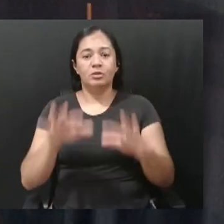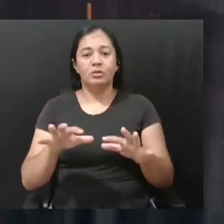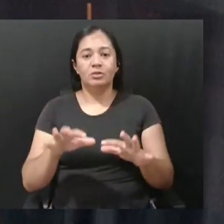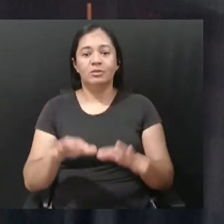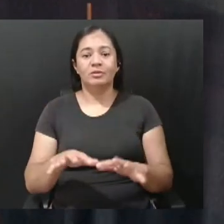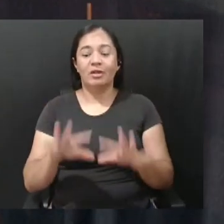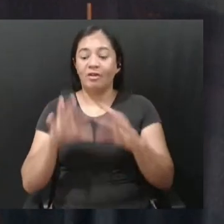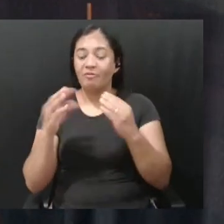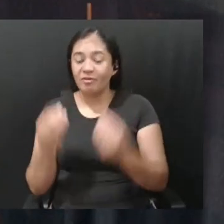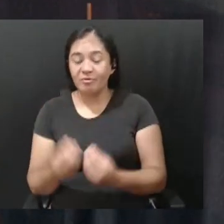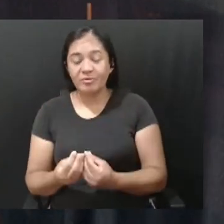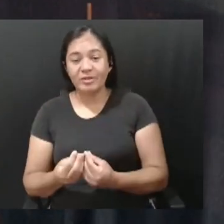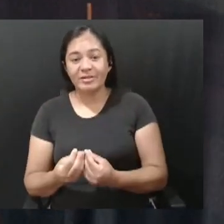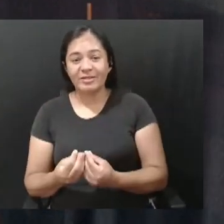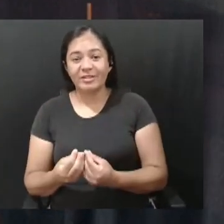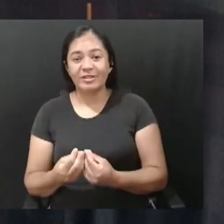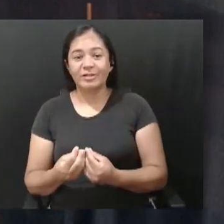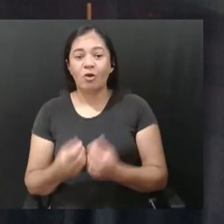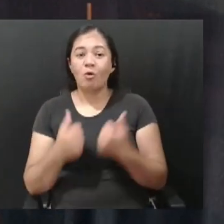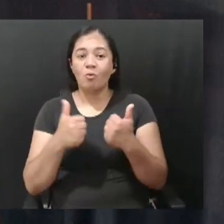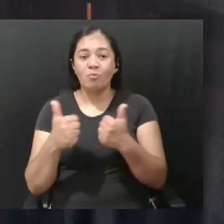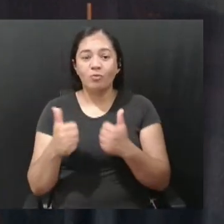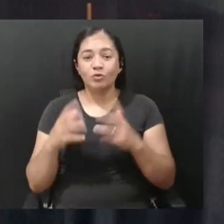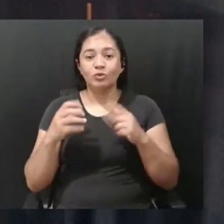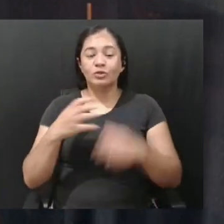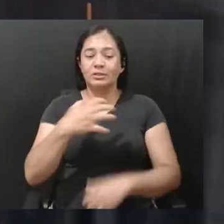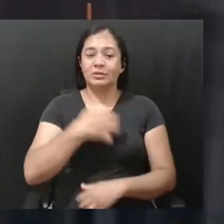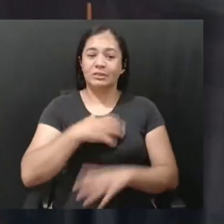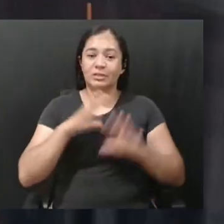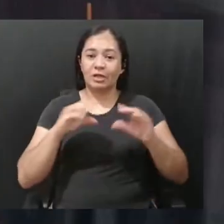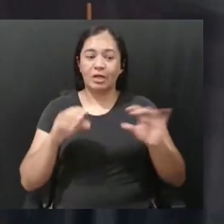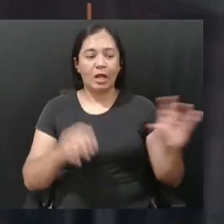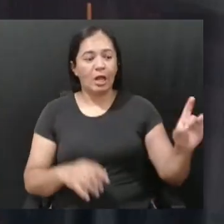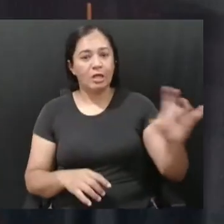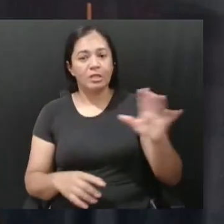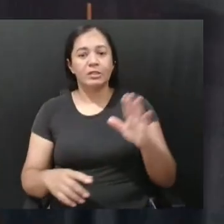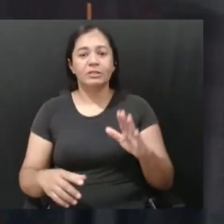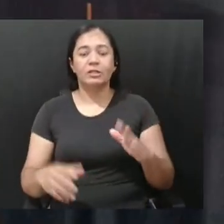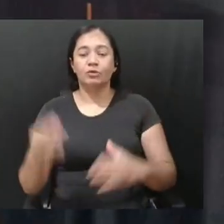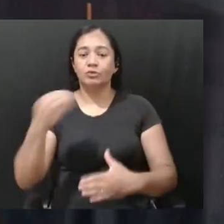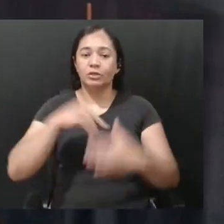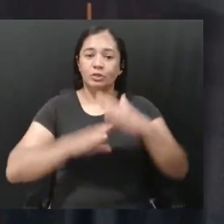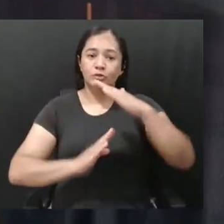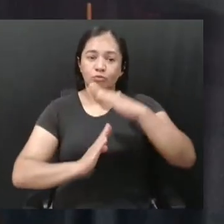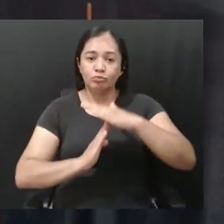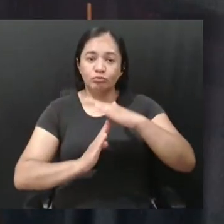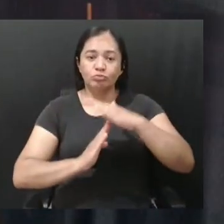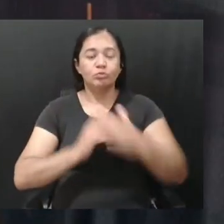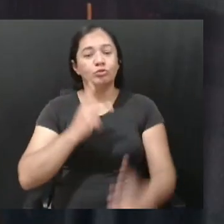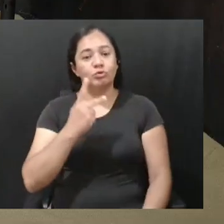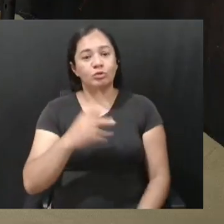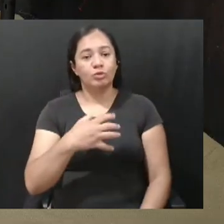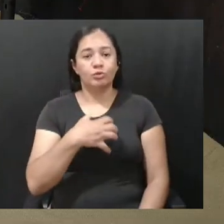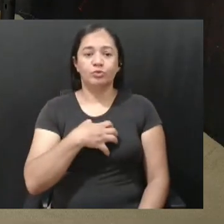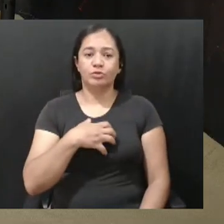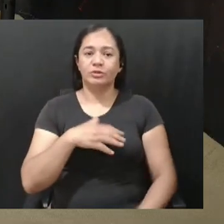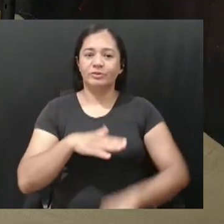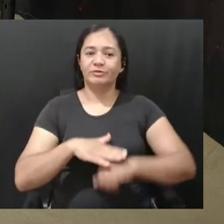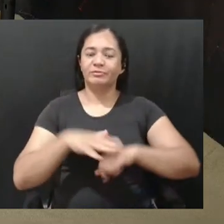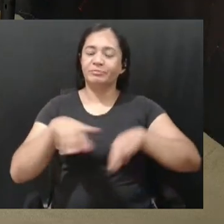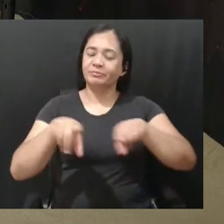ideal é que todo mundo se sinta confortável, Uhum. cada um dentro do seu limite. Então, é uma maneira de fazer isso também. É bem legal,